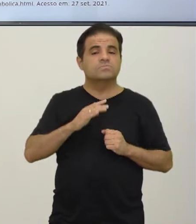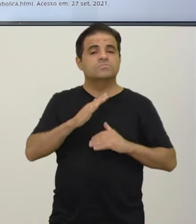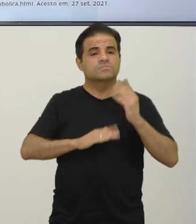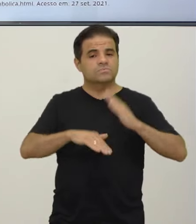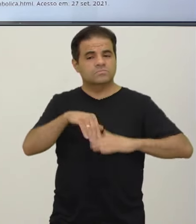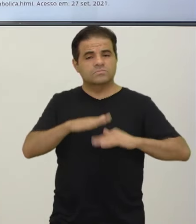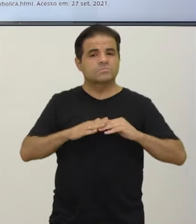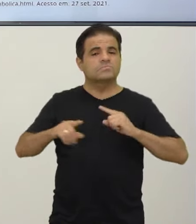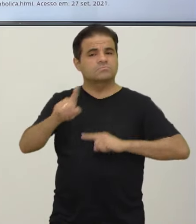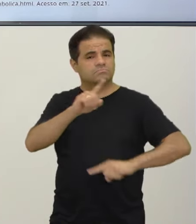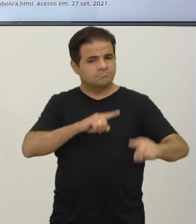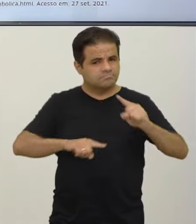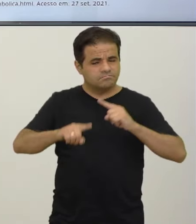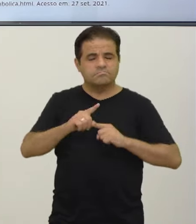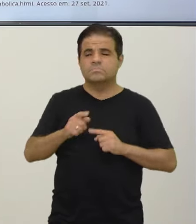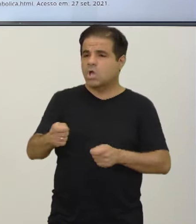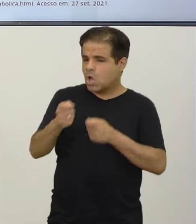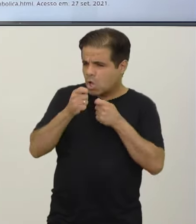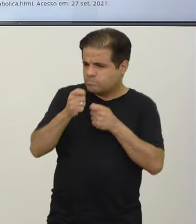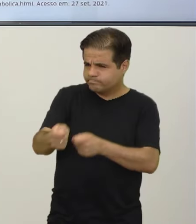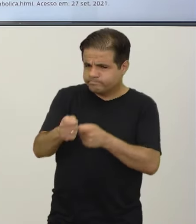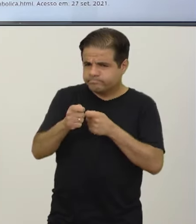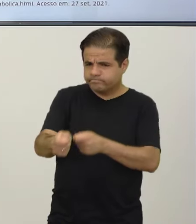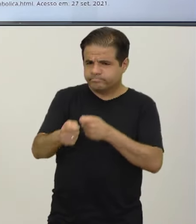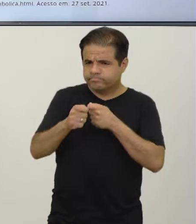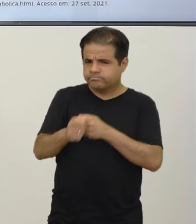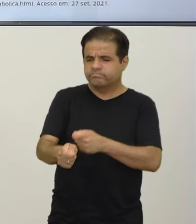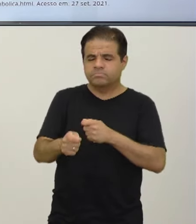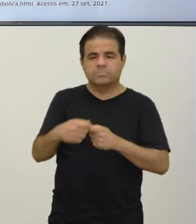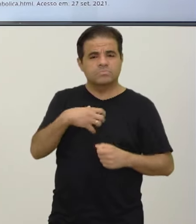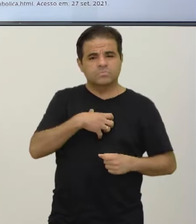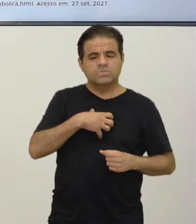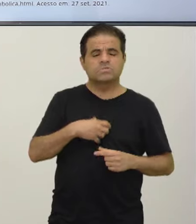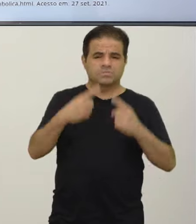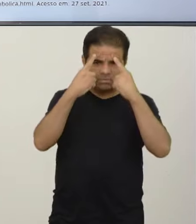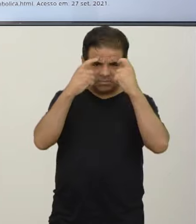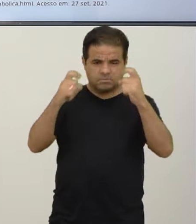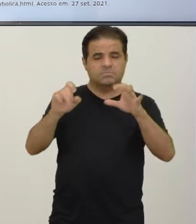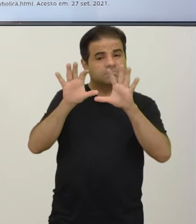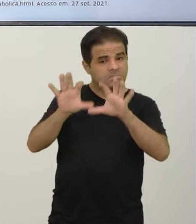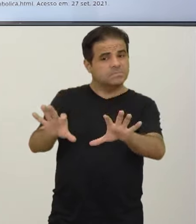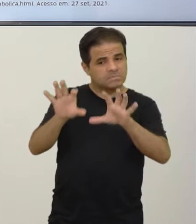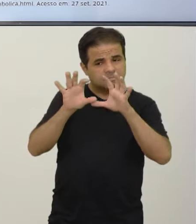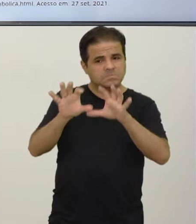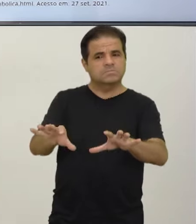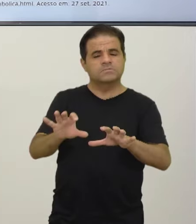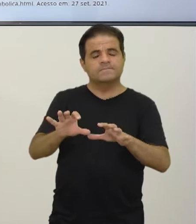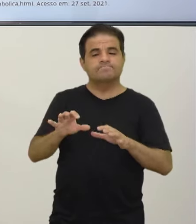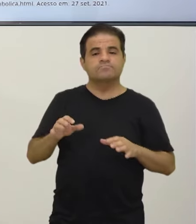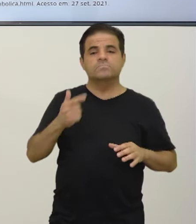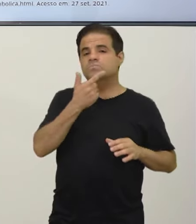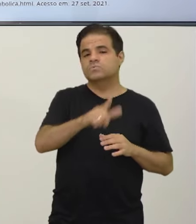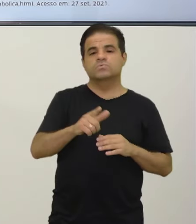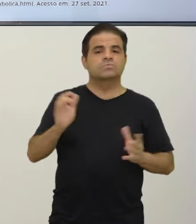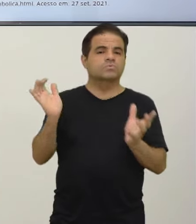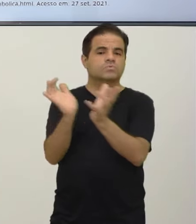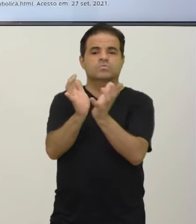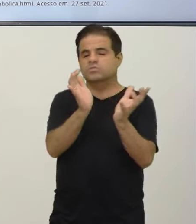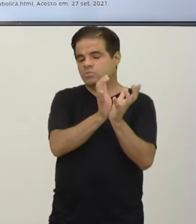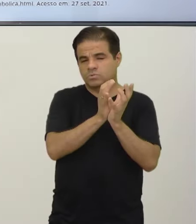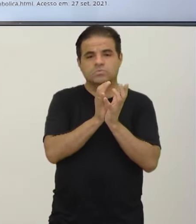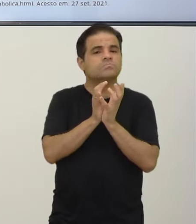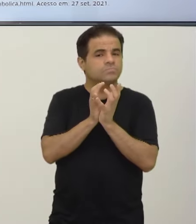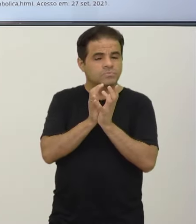tá? Obrigando, né, colocando ali um tipo de violência, uma pressão sobre outros grupos. A gente falou,